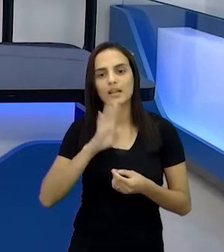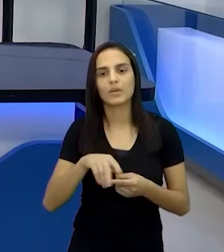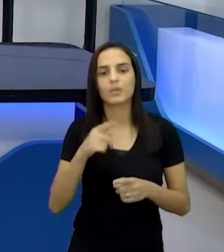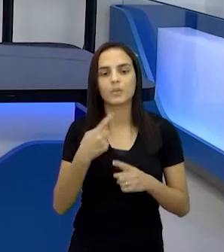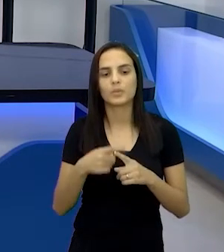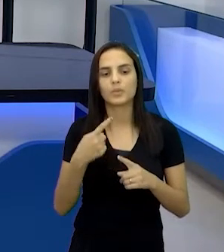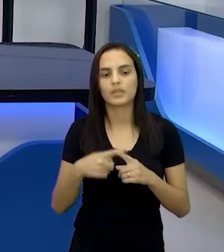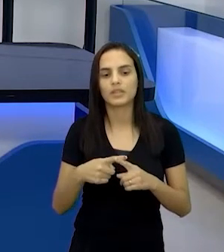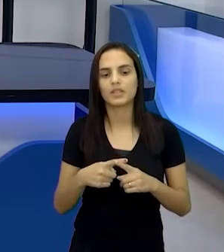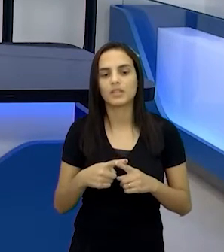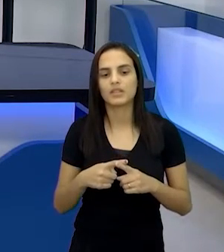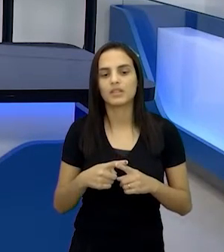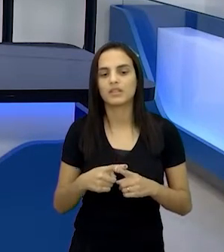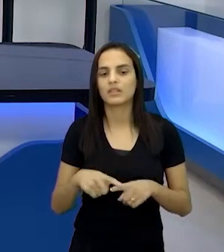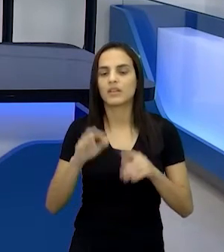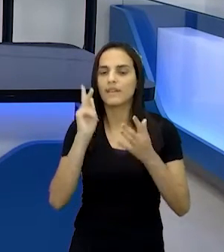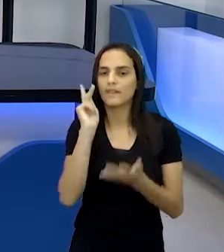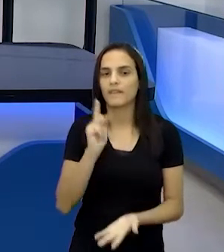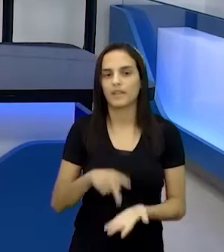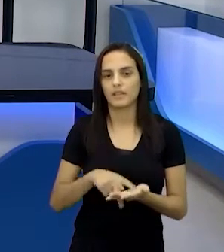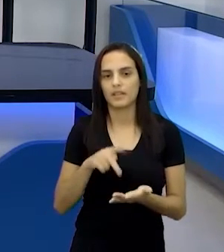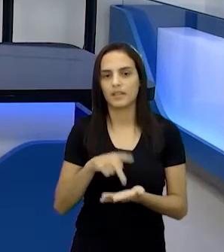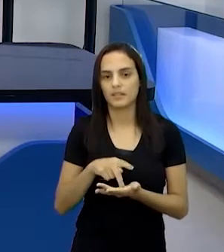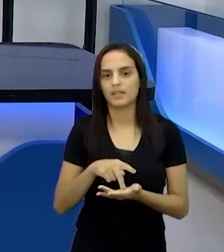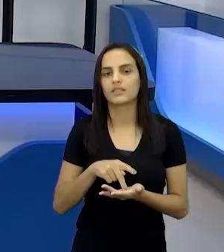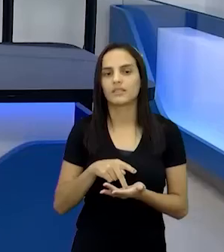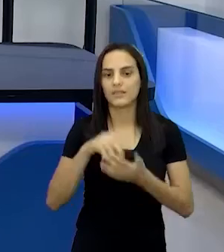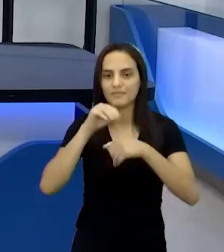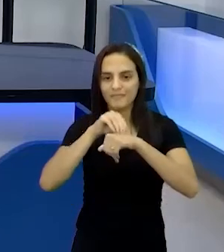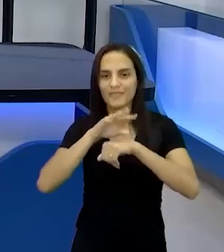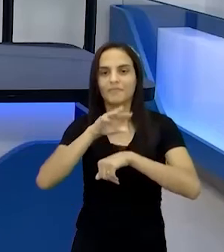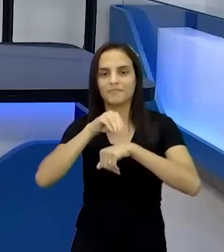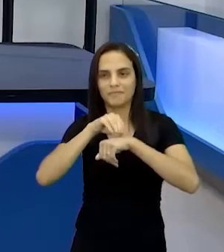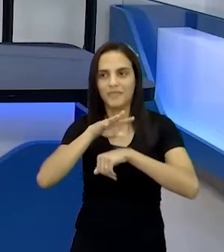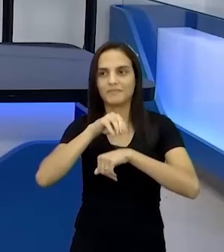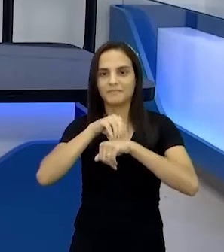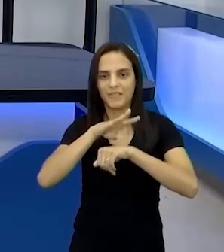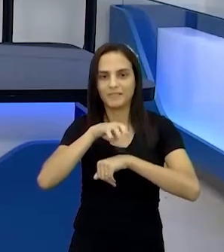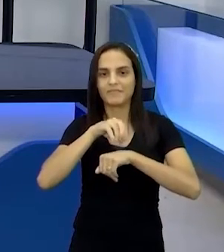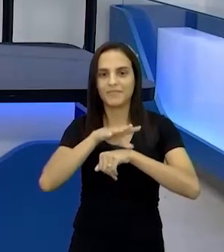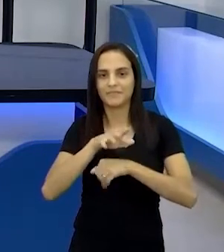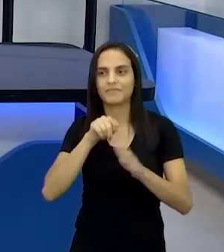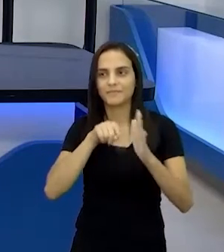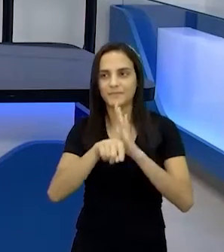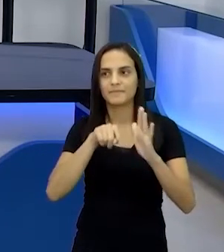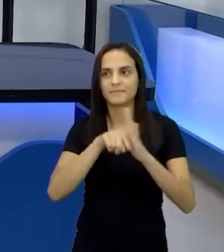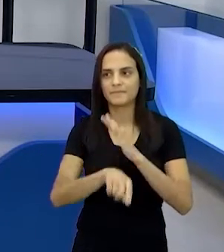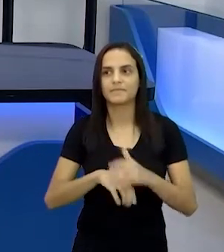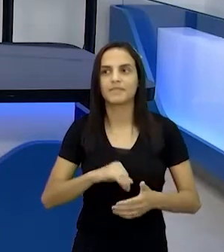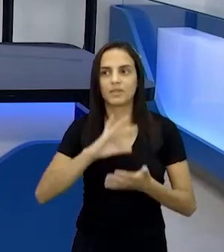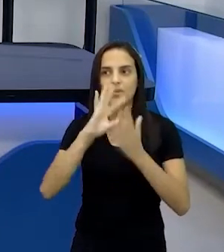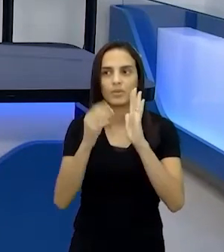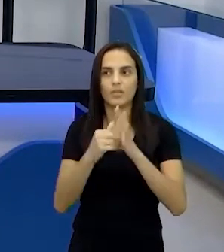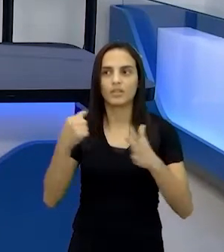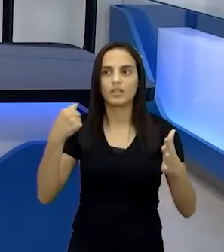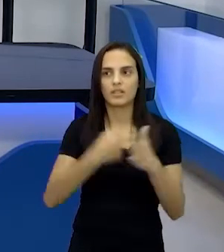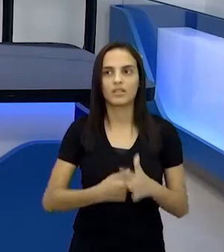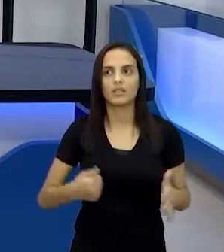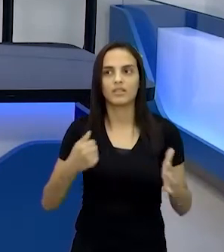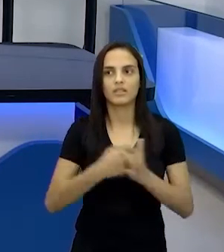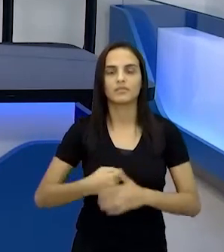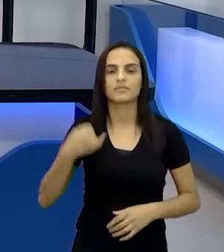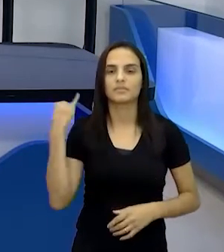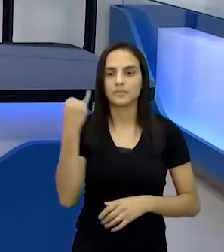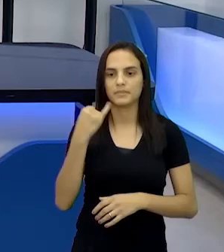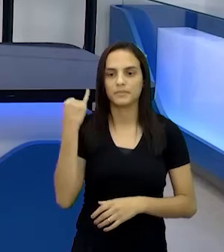traz algo real. Spoiler. Não, calma, chega. Vou perguntar, toda luta tem sempre um vitorioso?